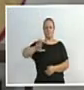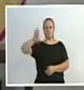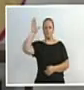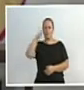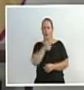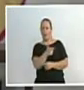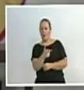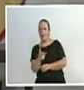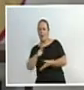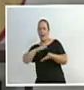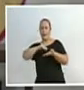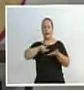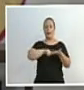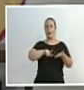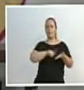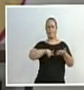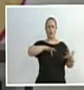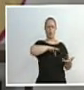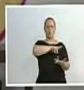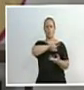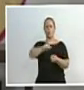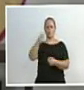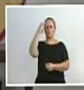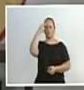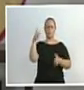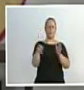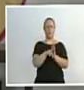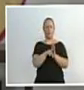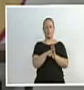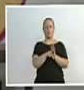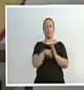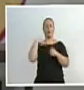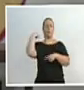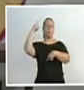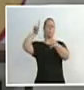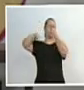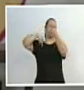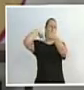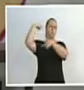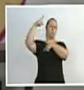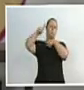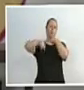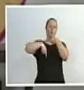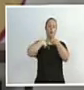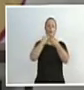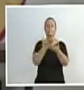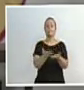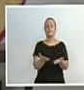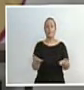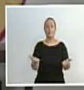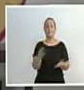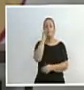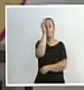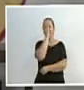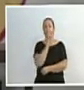exemplo mais típico, e chegamos ao Brasil, onde a grande injustiça cometida com os brasileiros, que até hoje